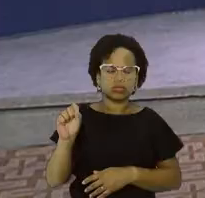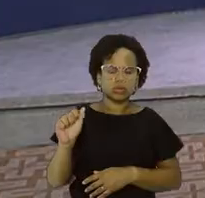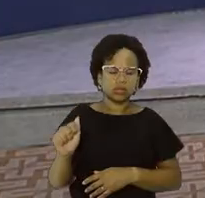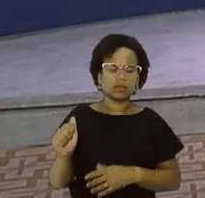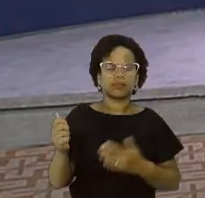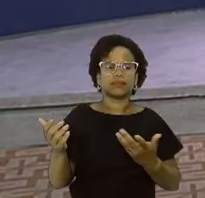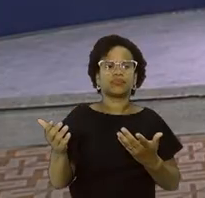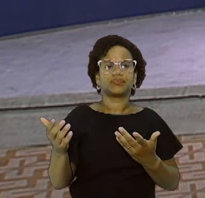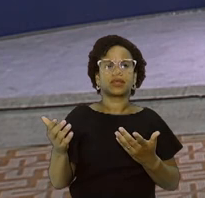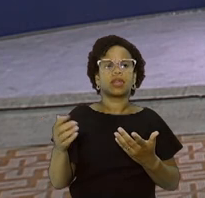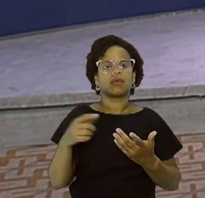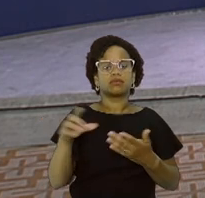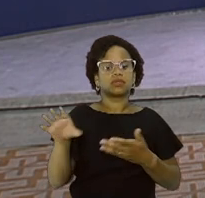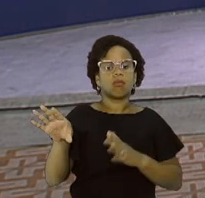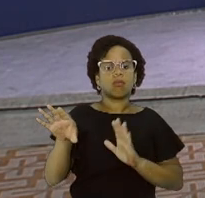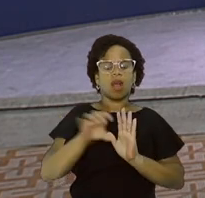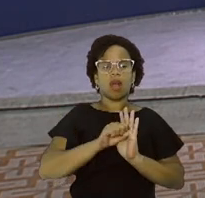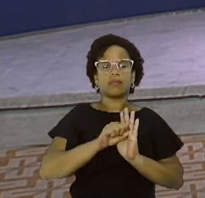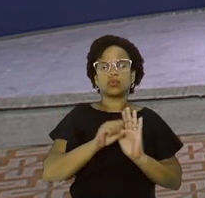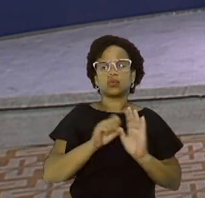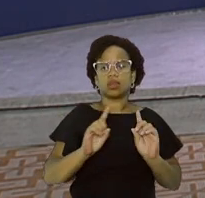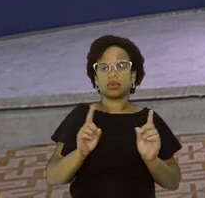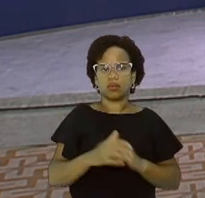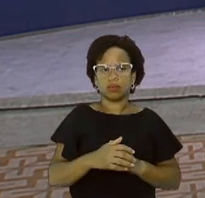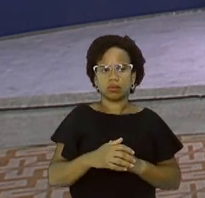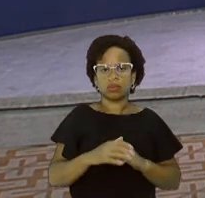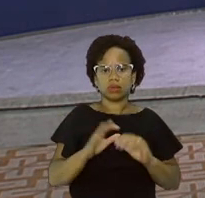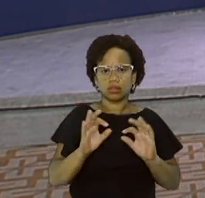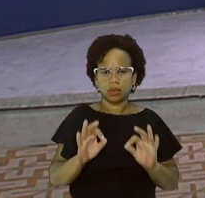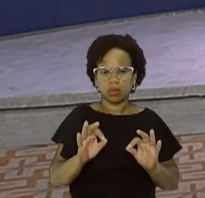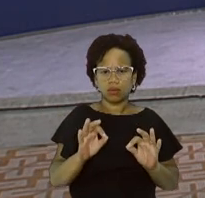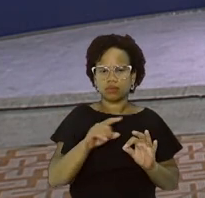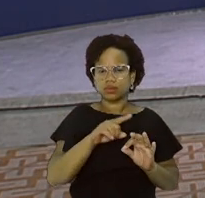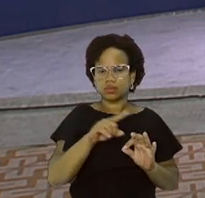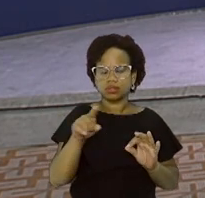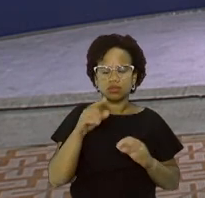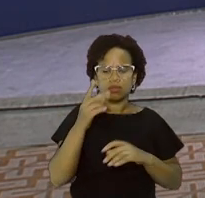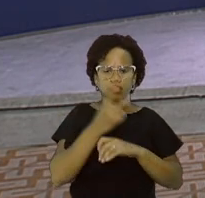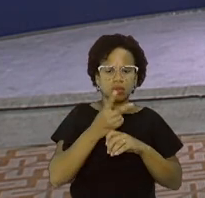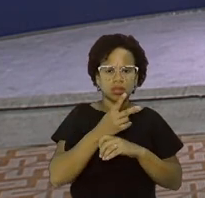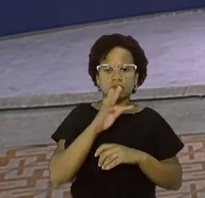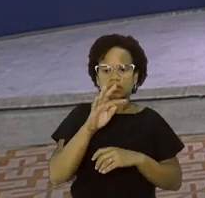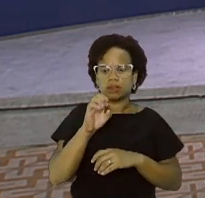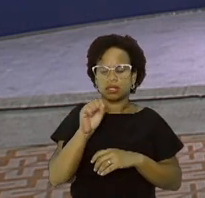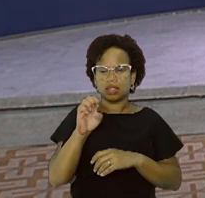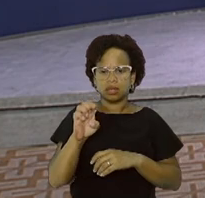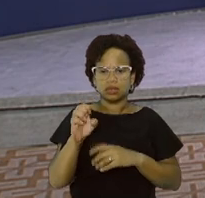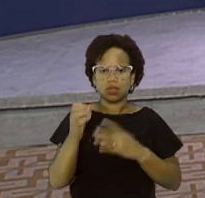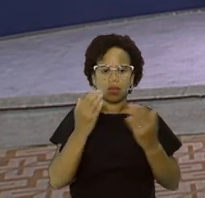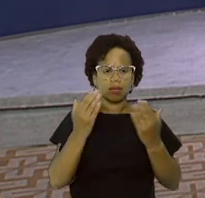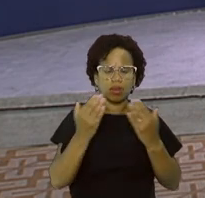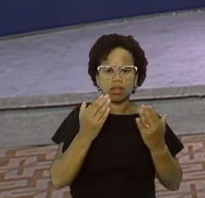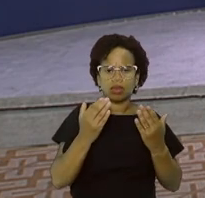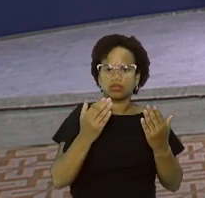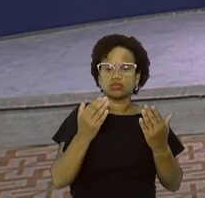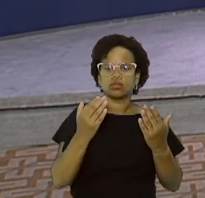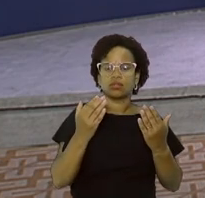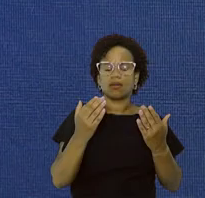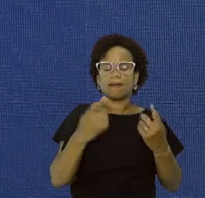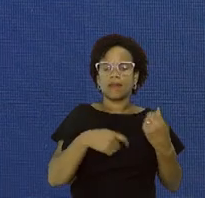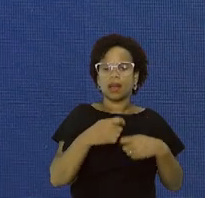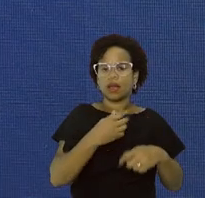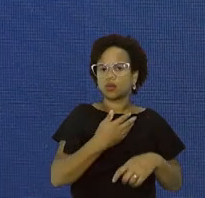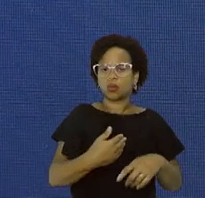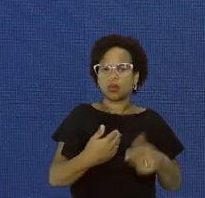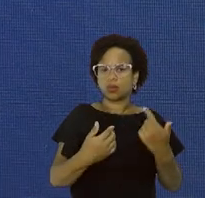que você não captura é justo dizer que vocês estão procurando teses que você não tem compa jovens nos mercados públicos nesse momento ou se existe